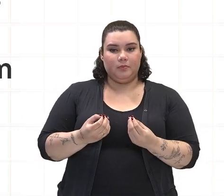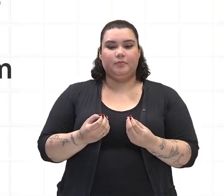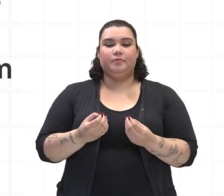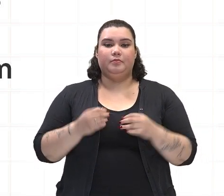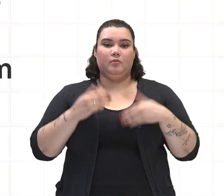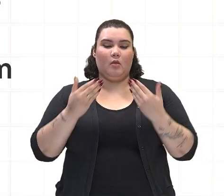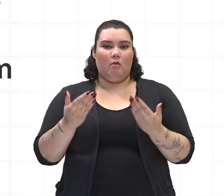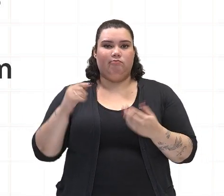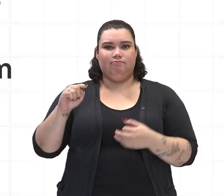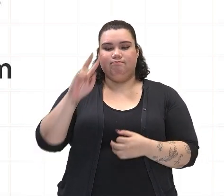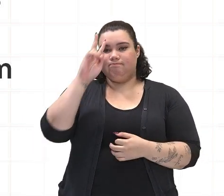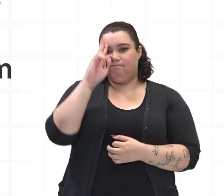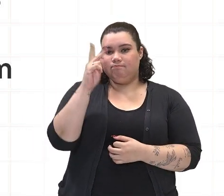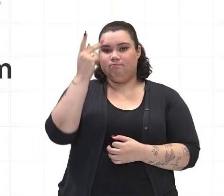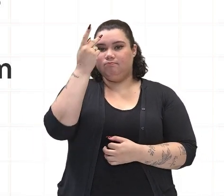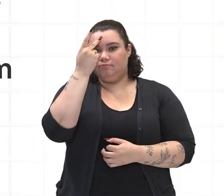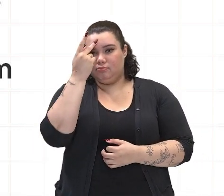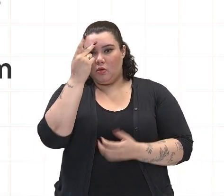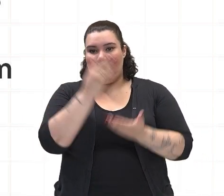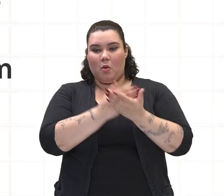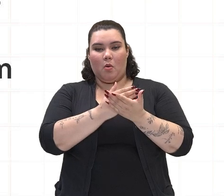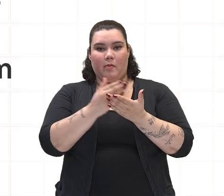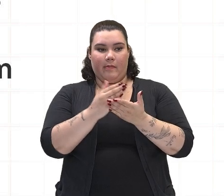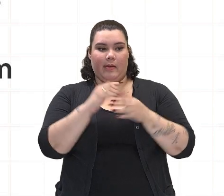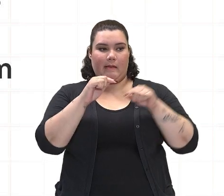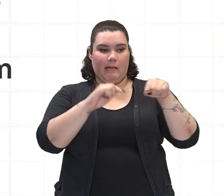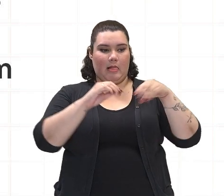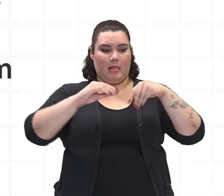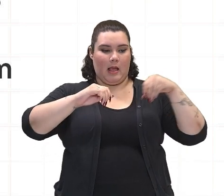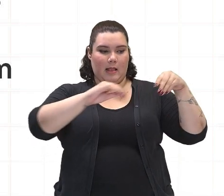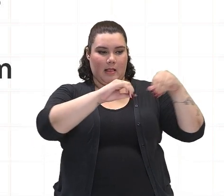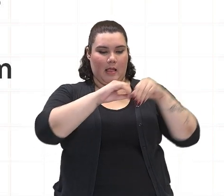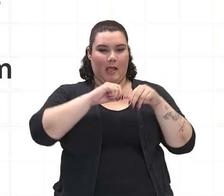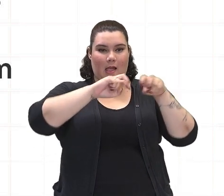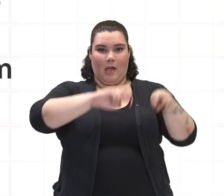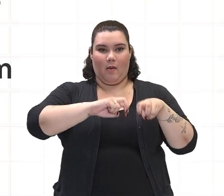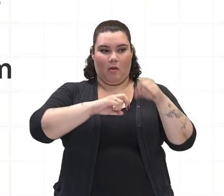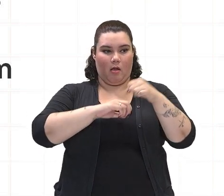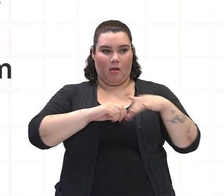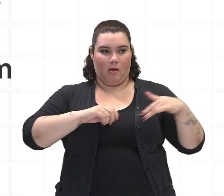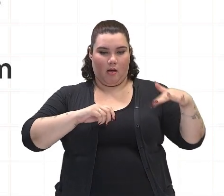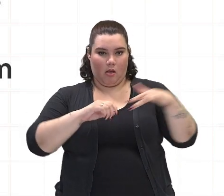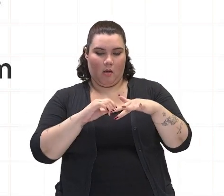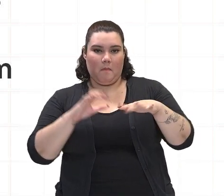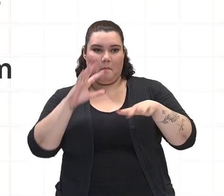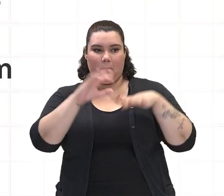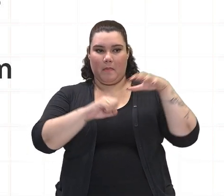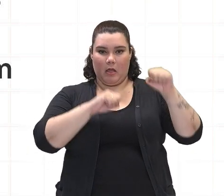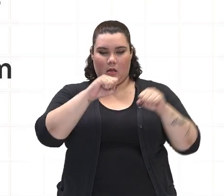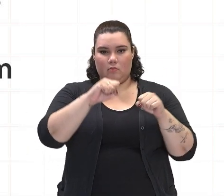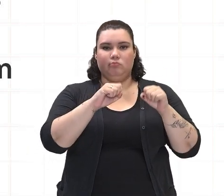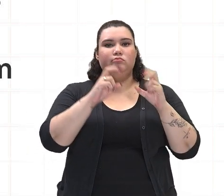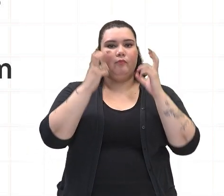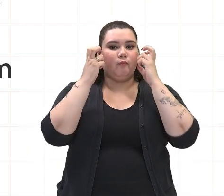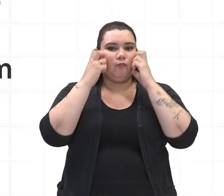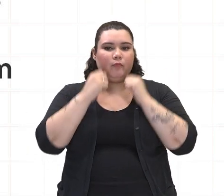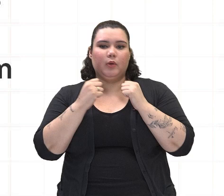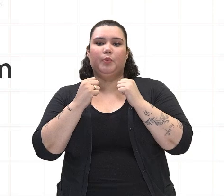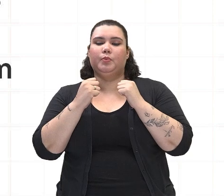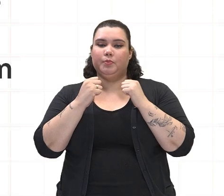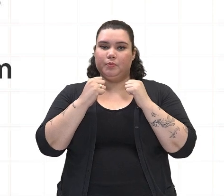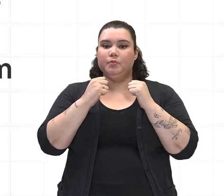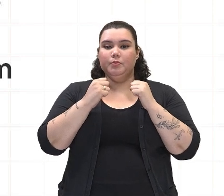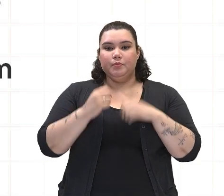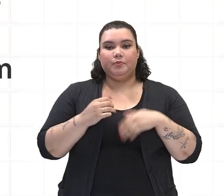eles fizeram? Eles foram para as propriedades rurais desses aristocratas, ou seja, da nobreza, invadiram e tomaram o que puderam.